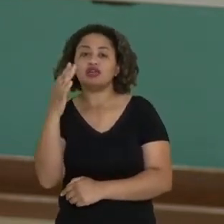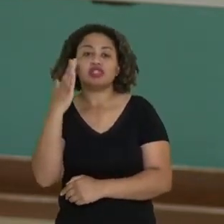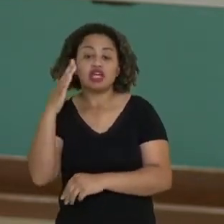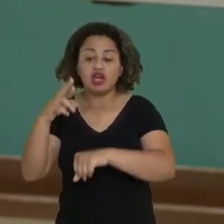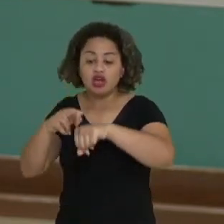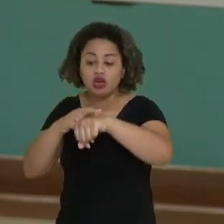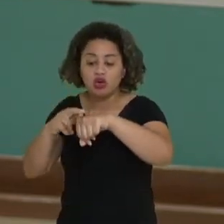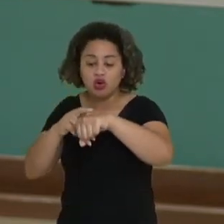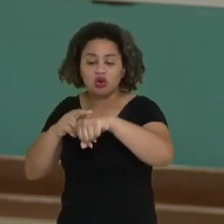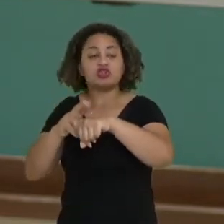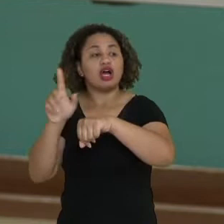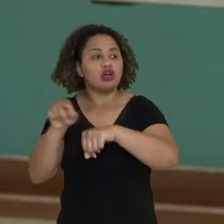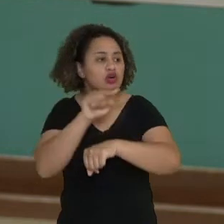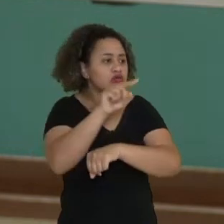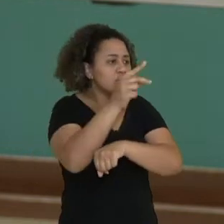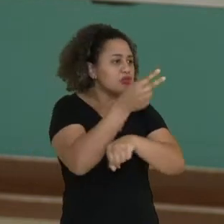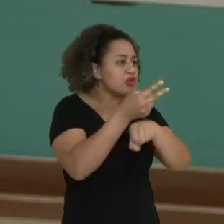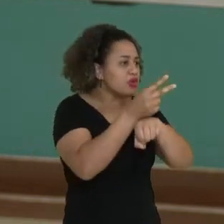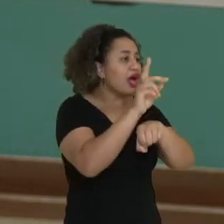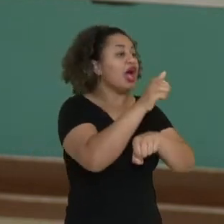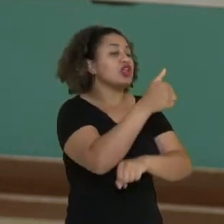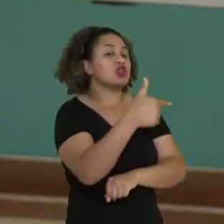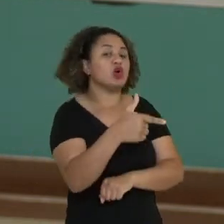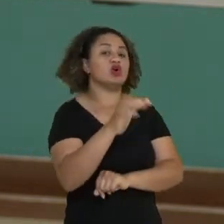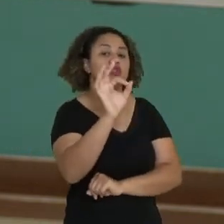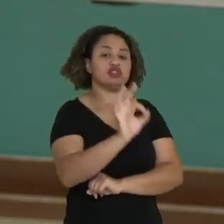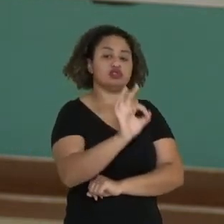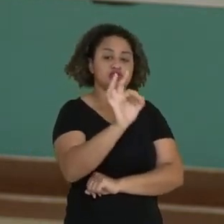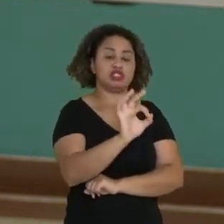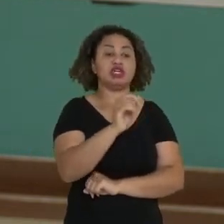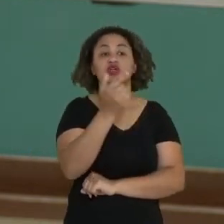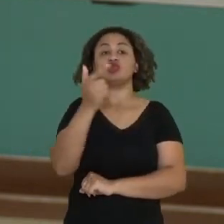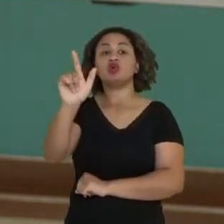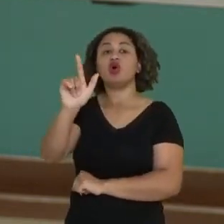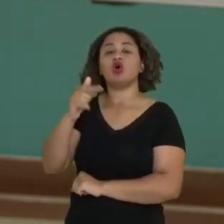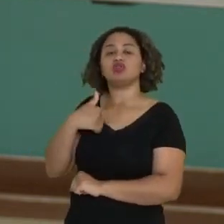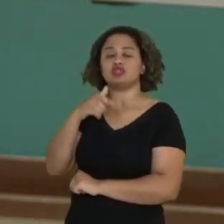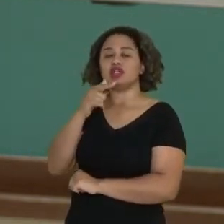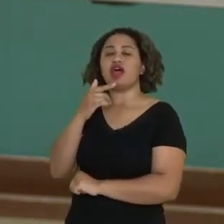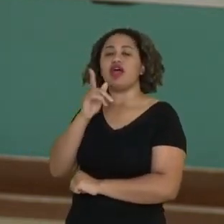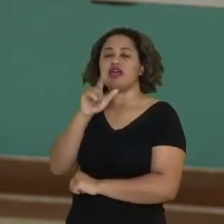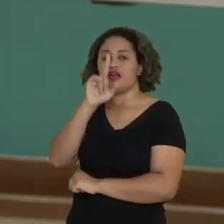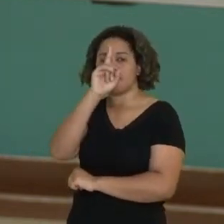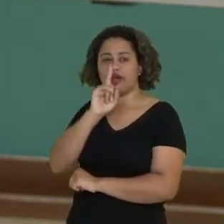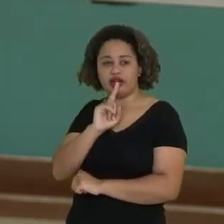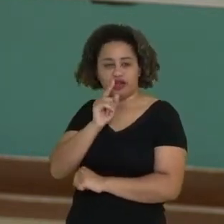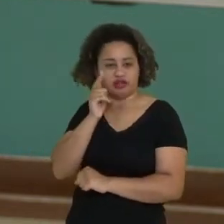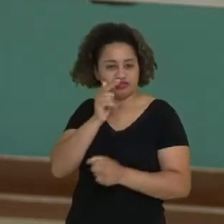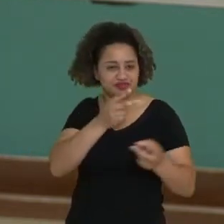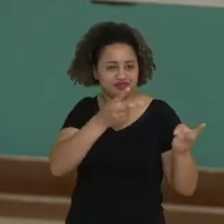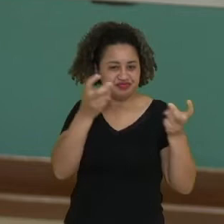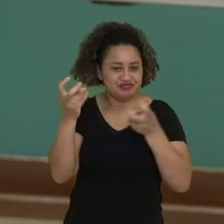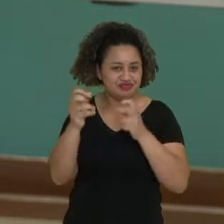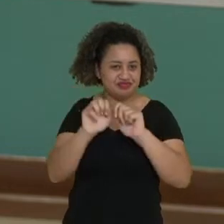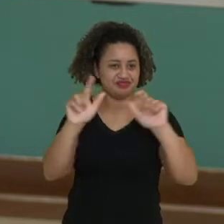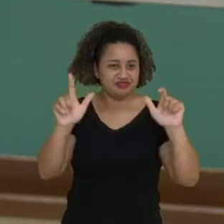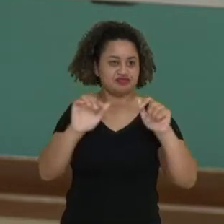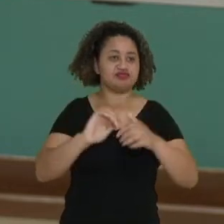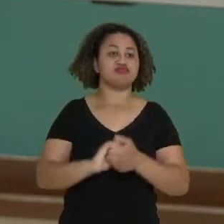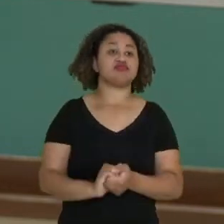roxo, 12%. Outros está aqui figurando em amarelo. Percebe? E